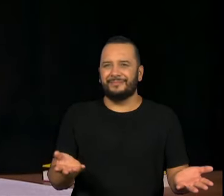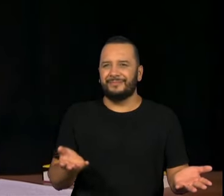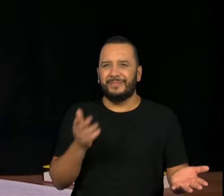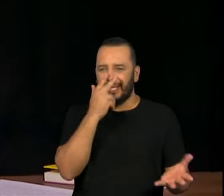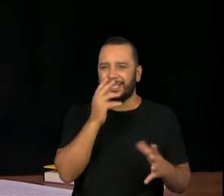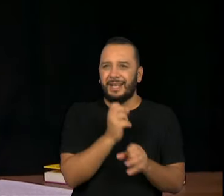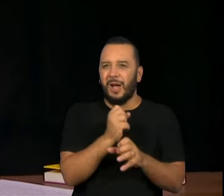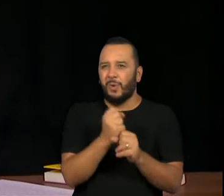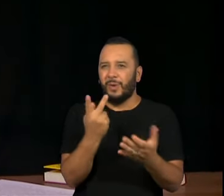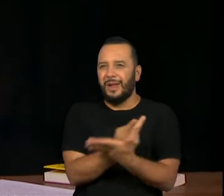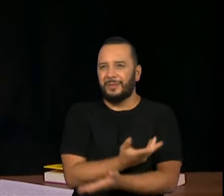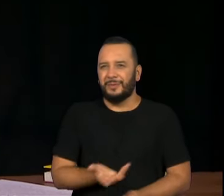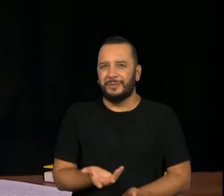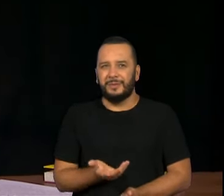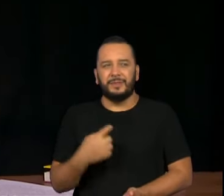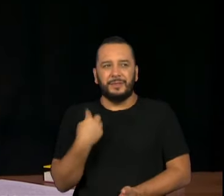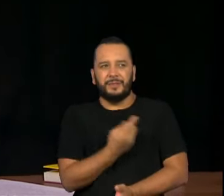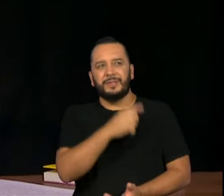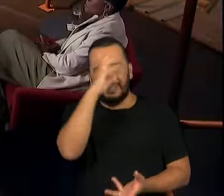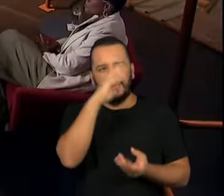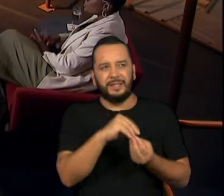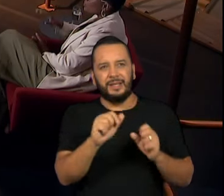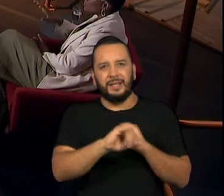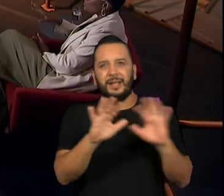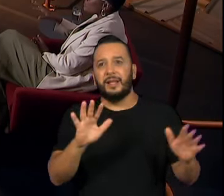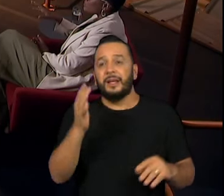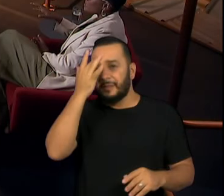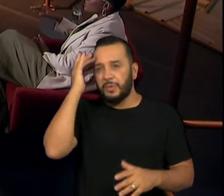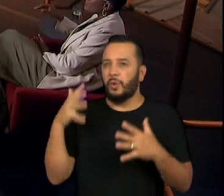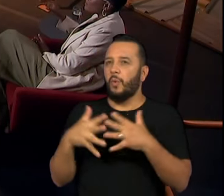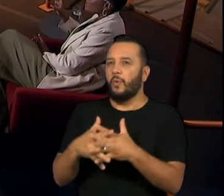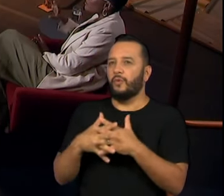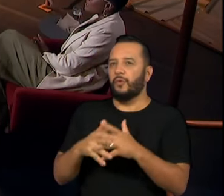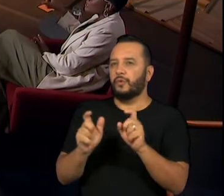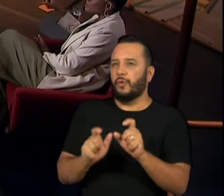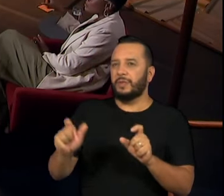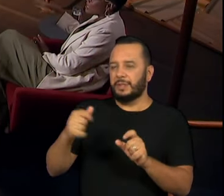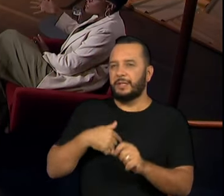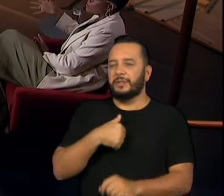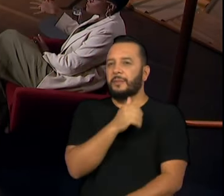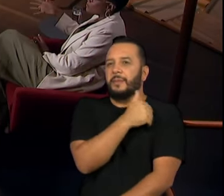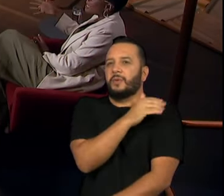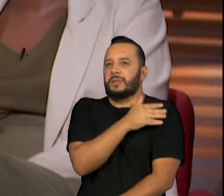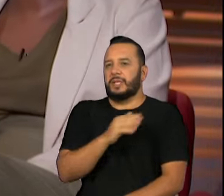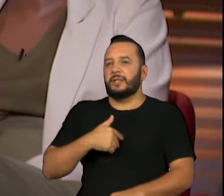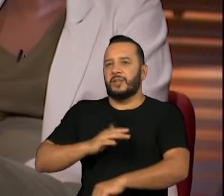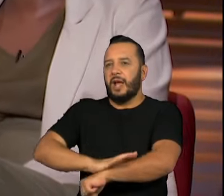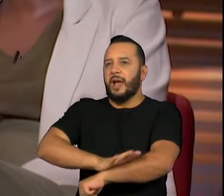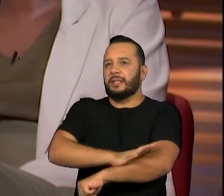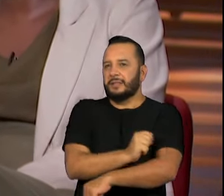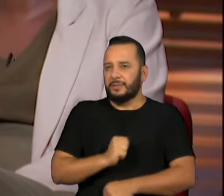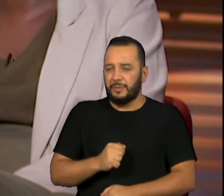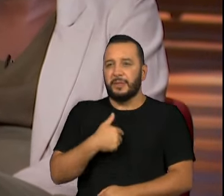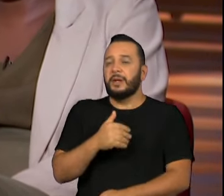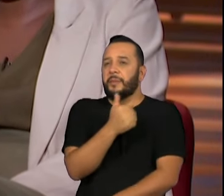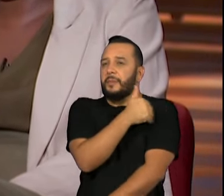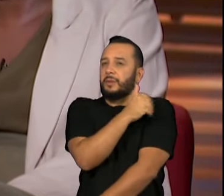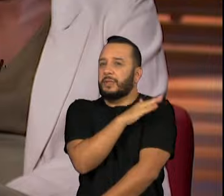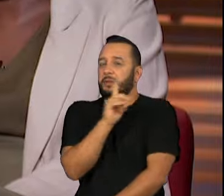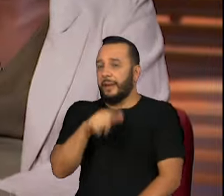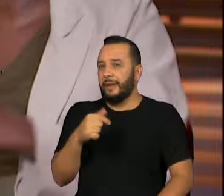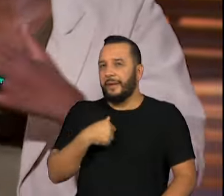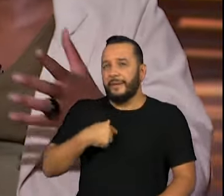faz a gente entender melhor lá é que as confundem os conceitos né preconceito com o racismo preconceito é uma ideia